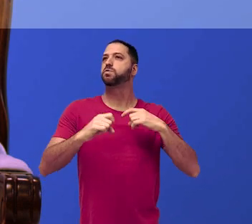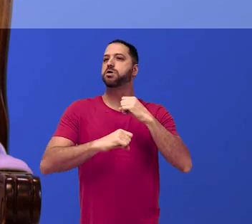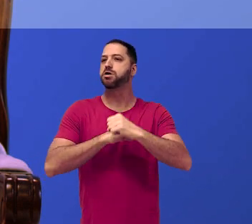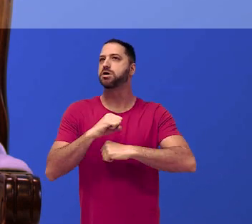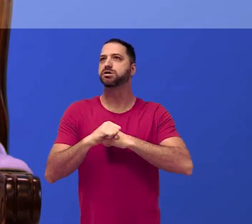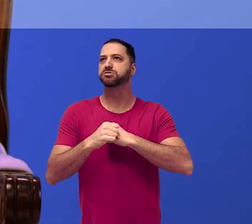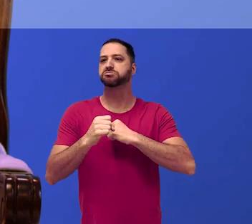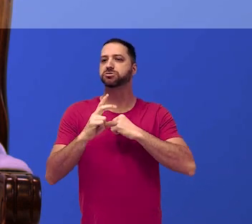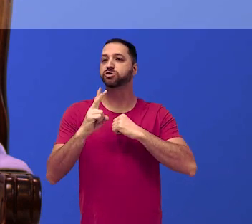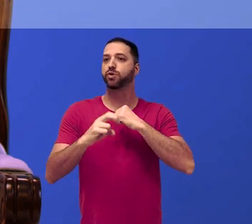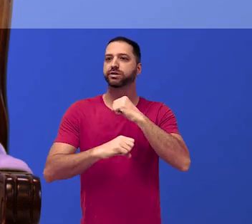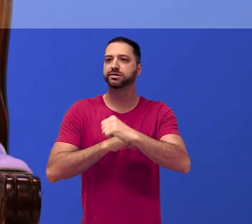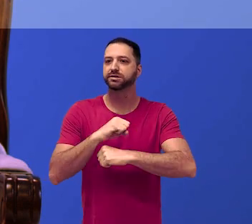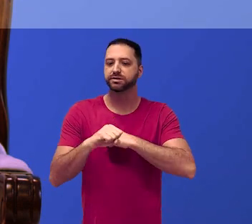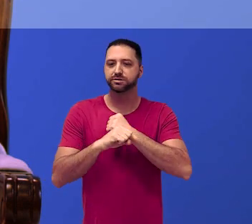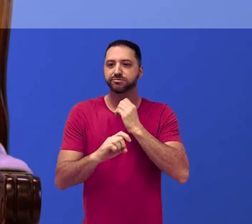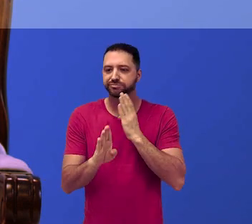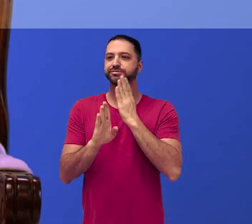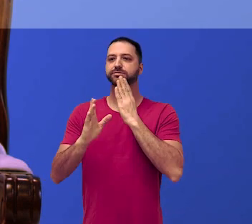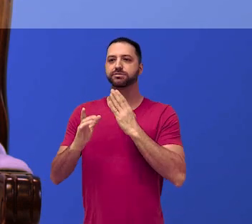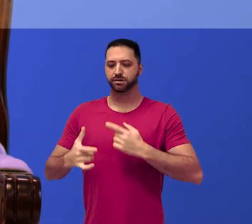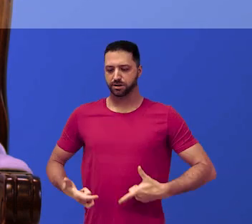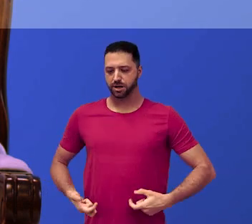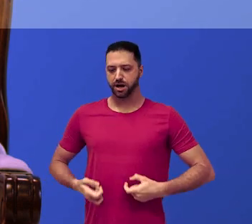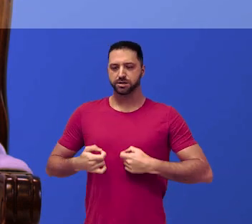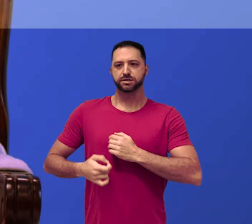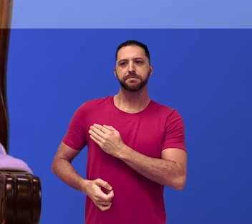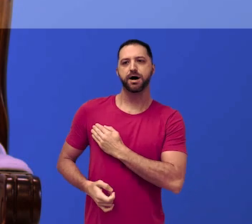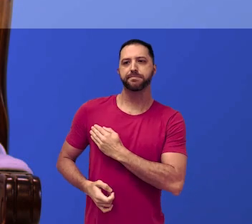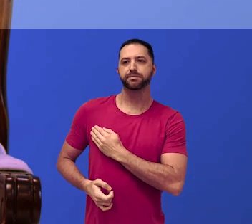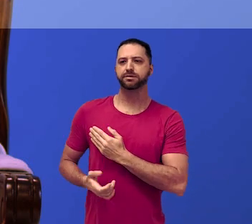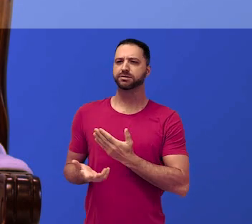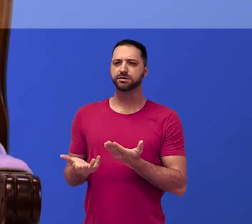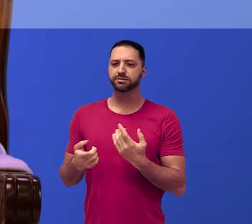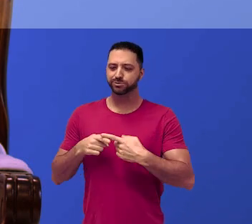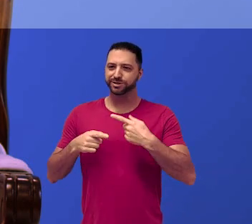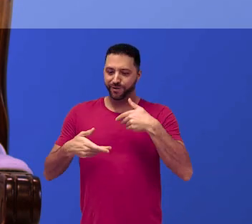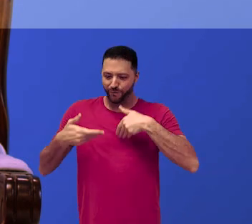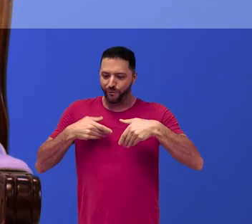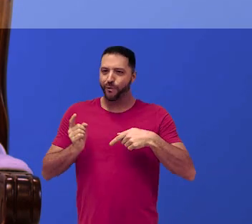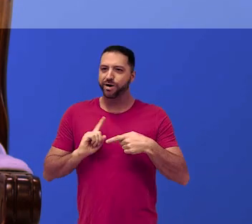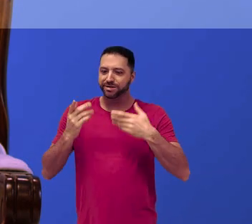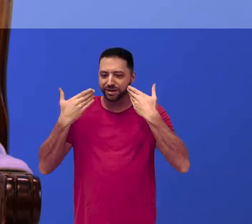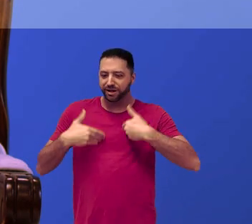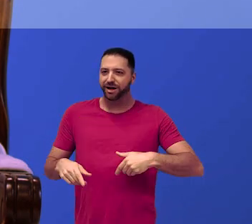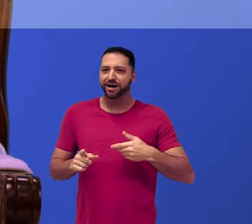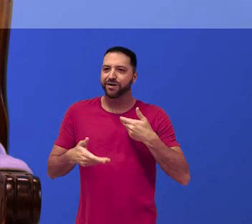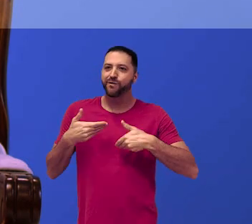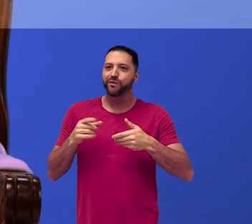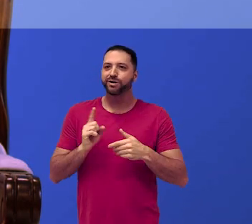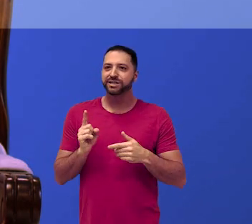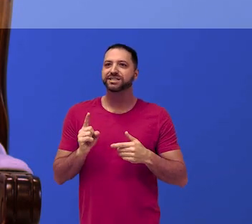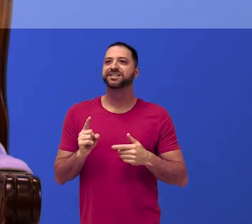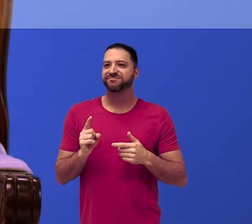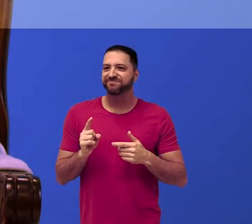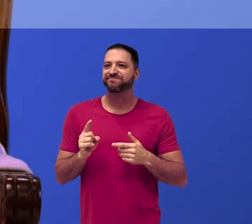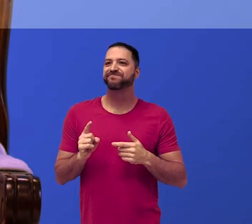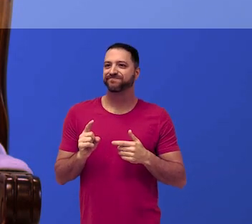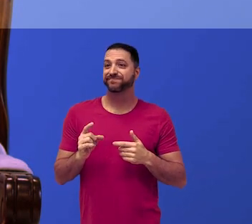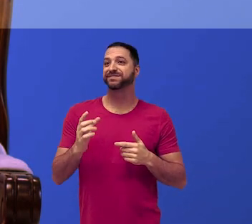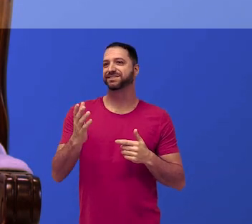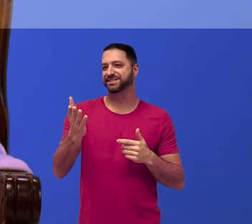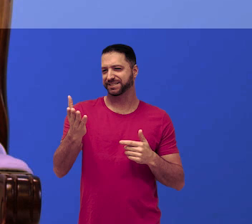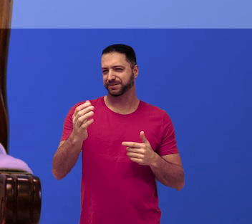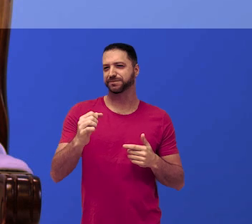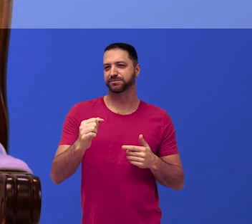seguida, passa ali um ano, dois anos, apresenta o câncer de mama, quando ela não cuida das emoções, né? Tá